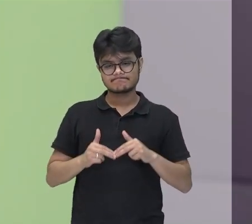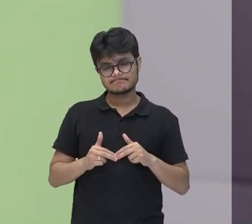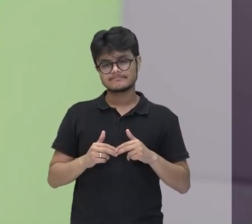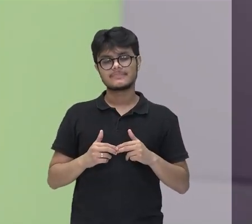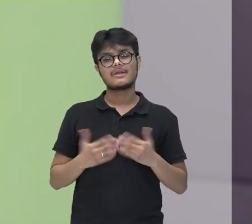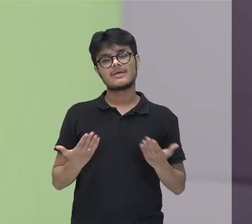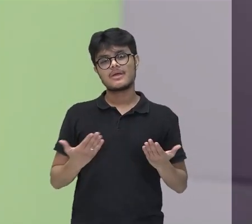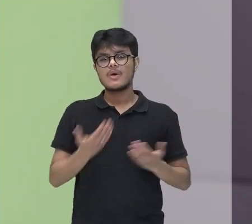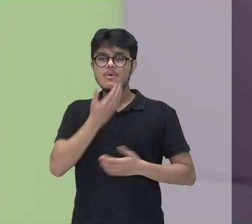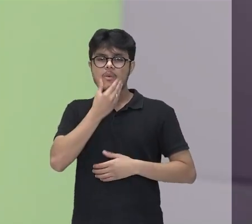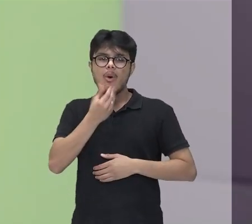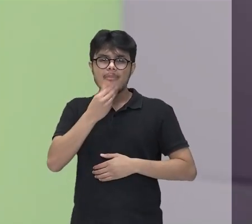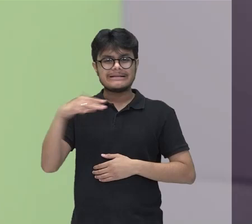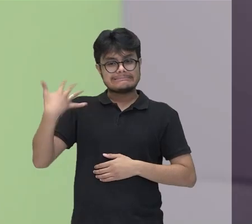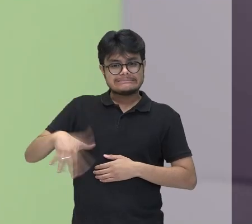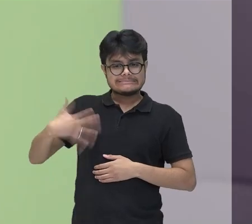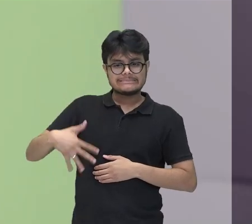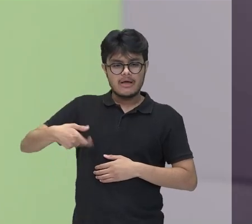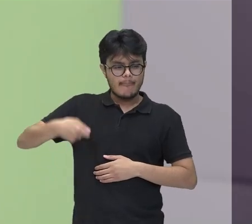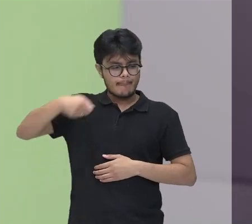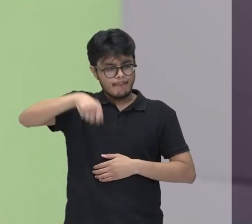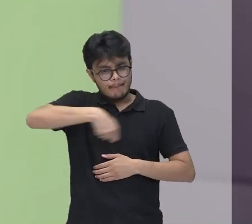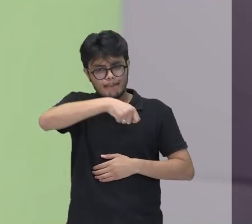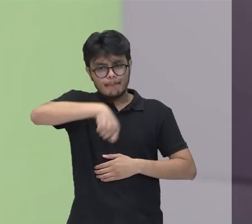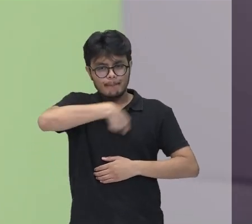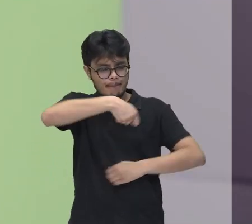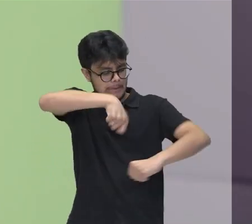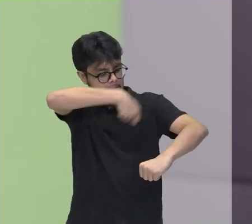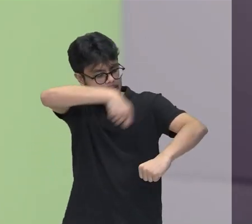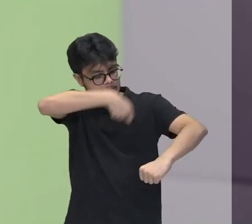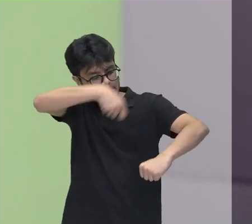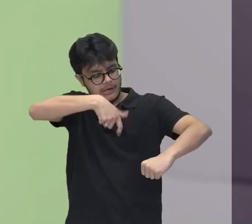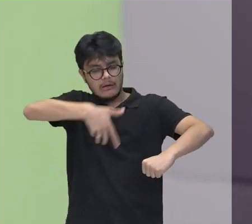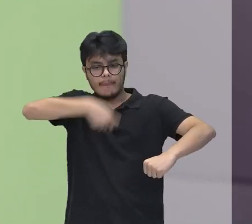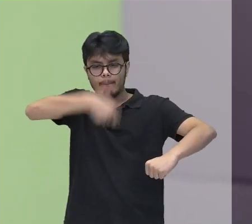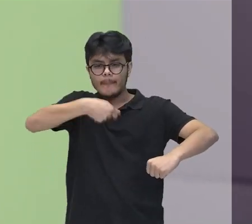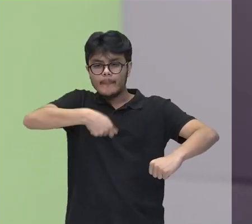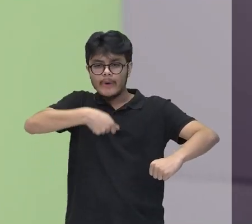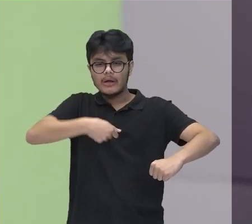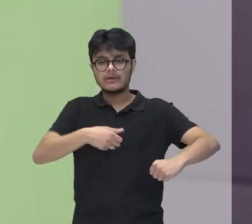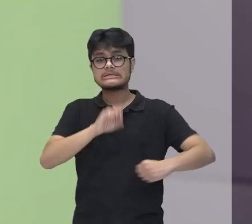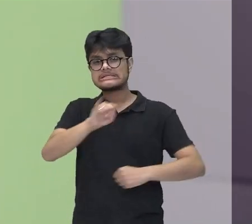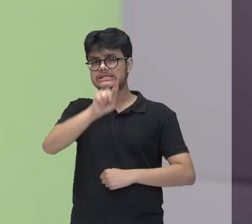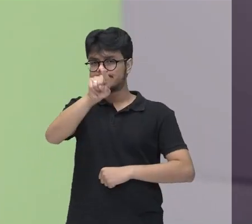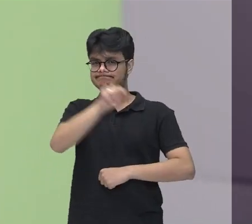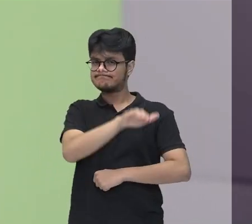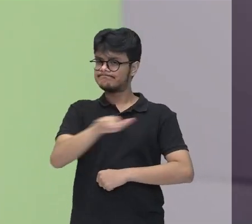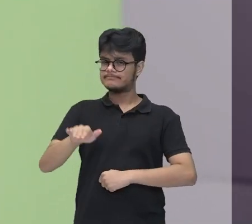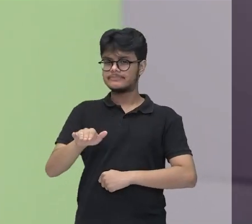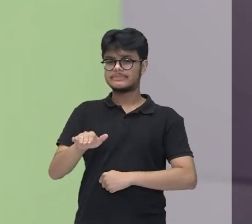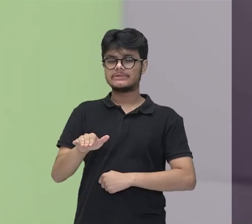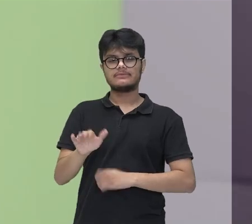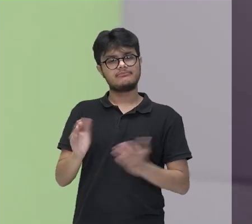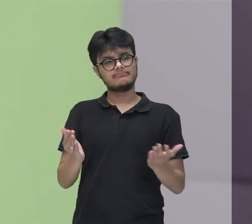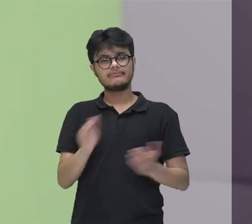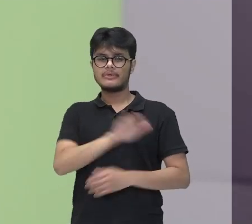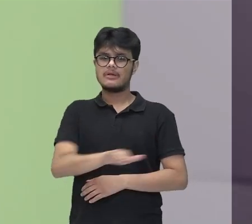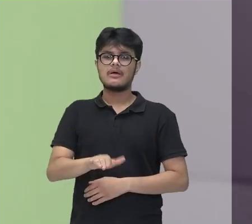neste caso aí da panela, e claro que vocês, enquanto crianças, estudantes,